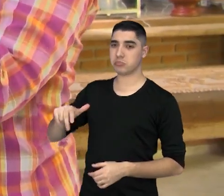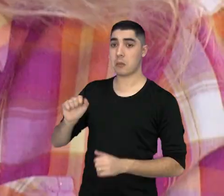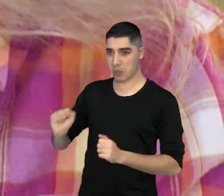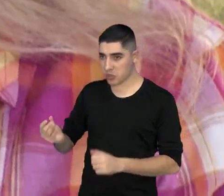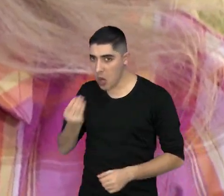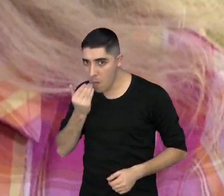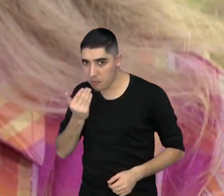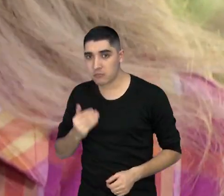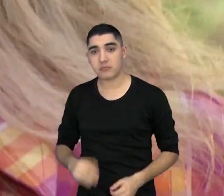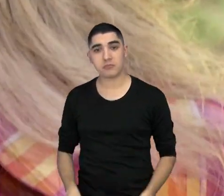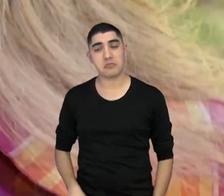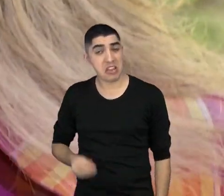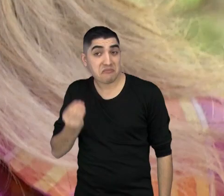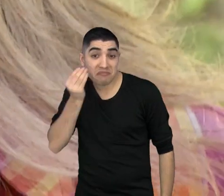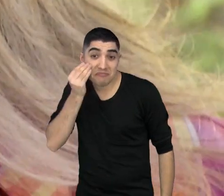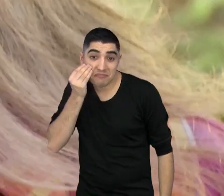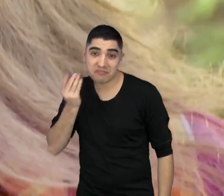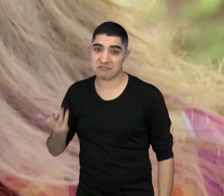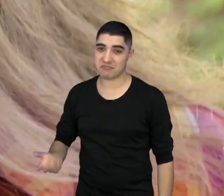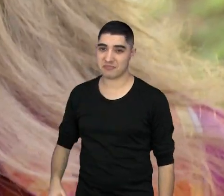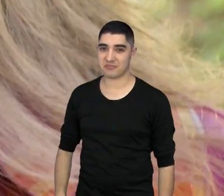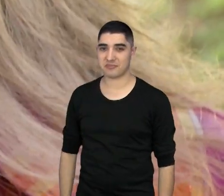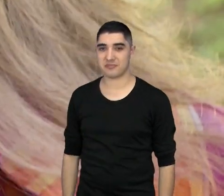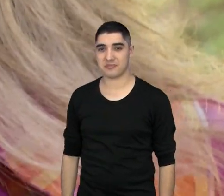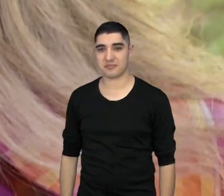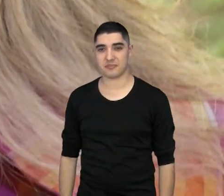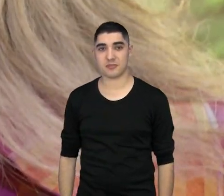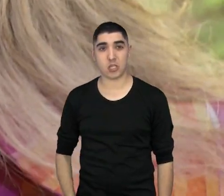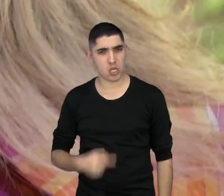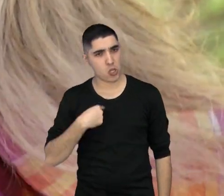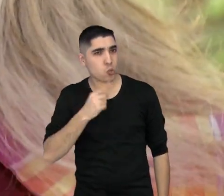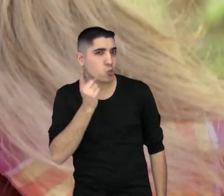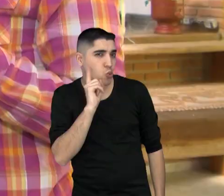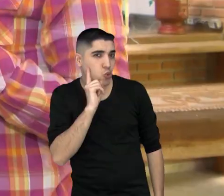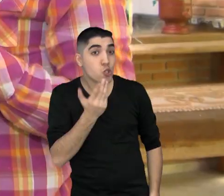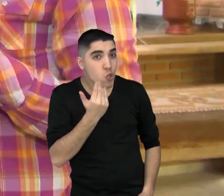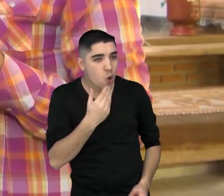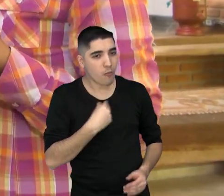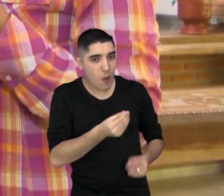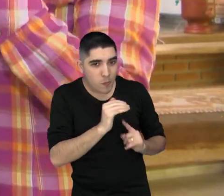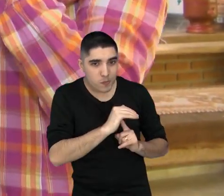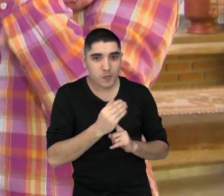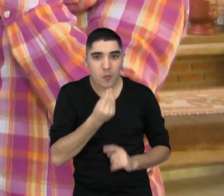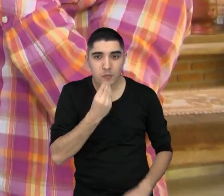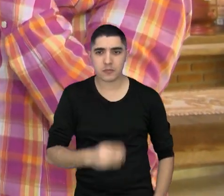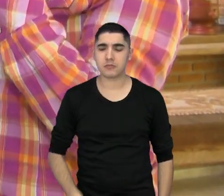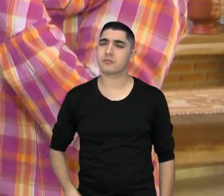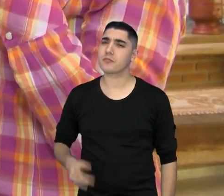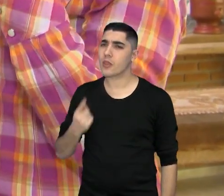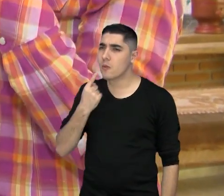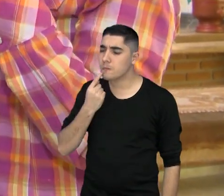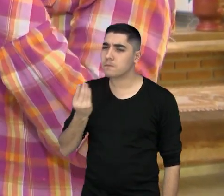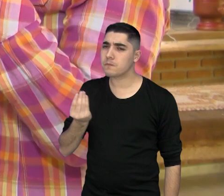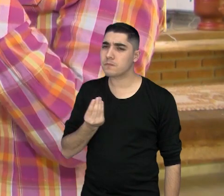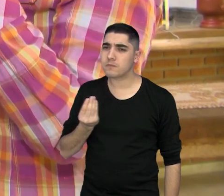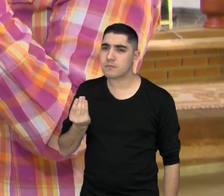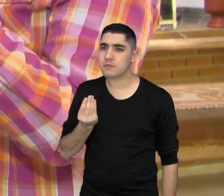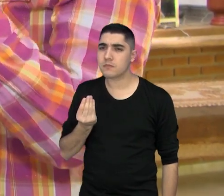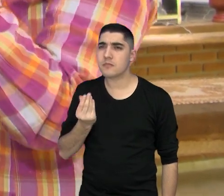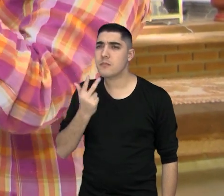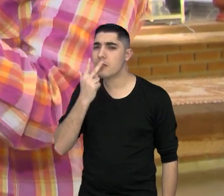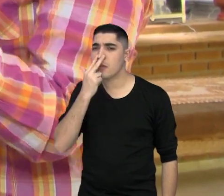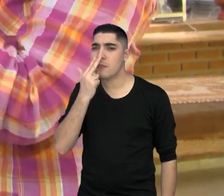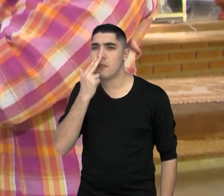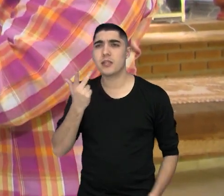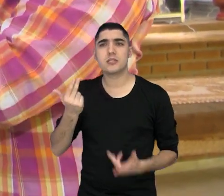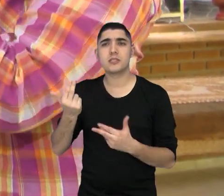e... Como? Gente, vamos lá. Como, todos os dias. Quer dizer, quando tem um cogumelo. Na verdade, o sabor lembra muito